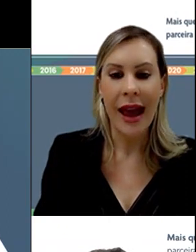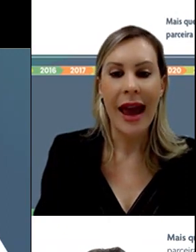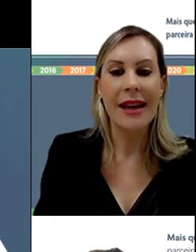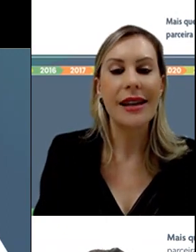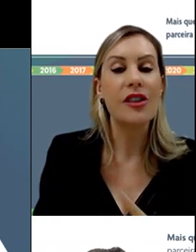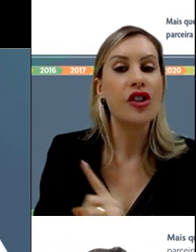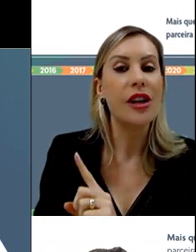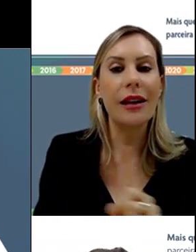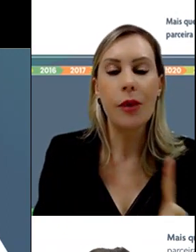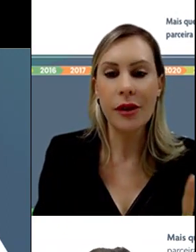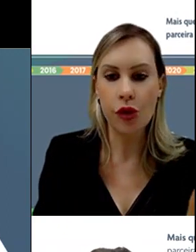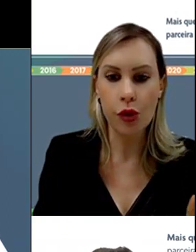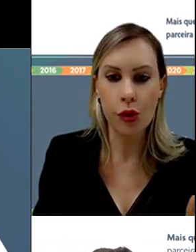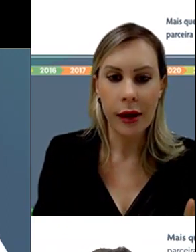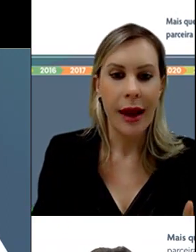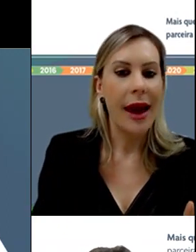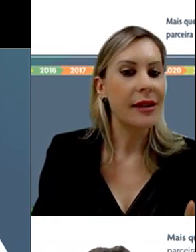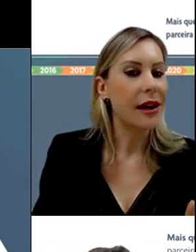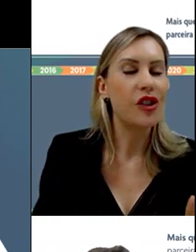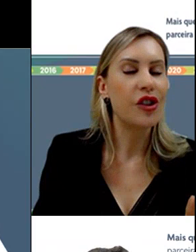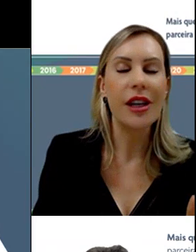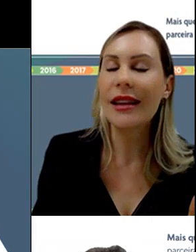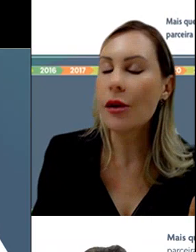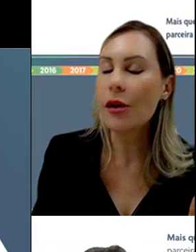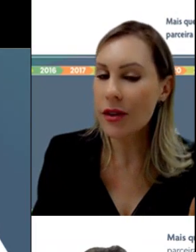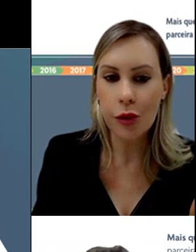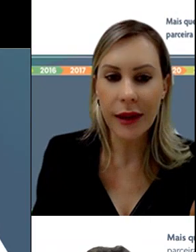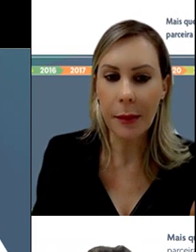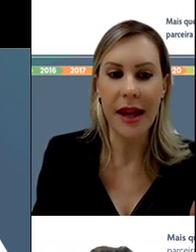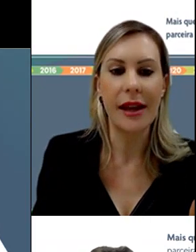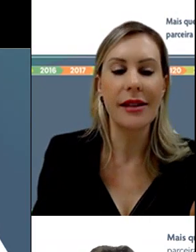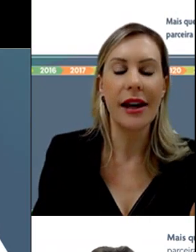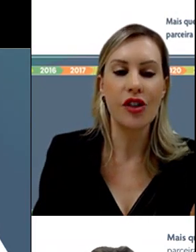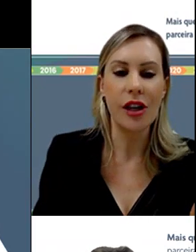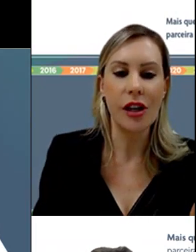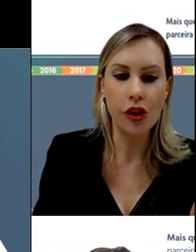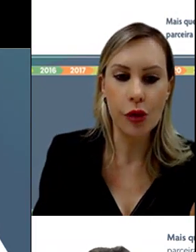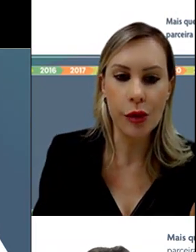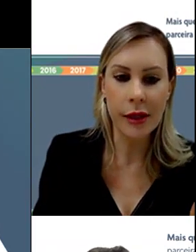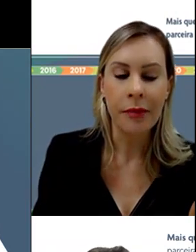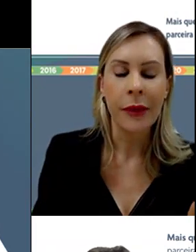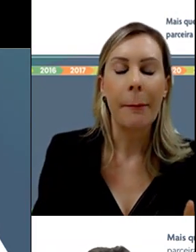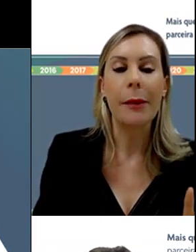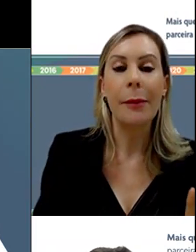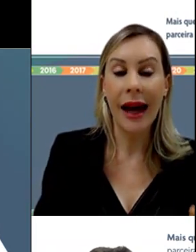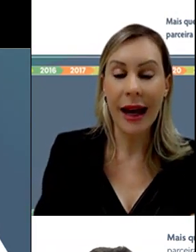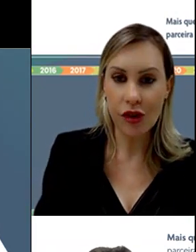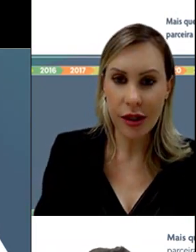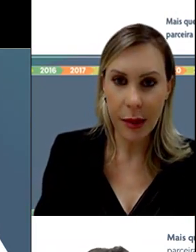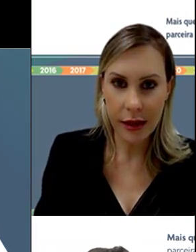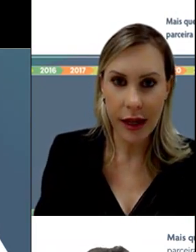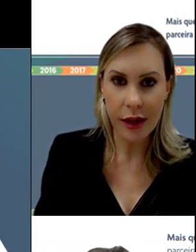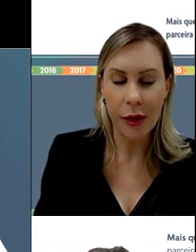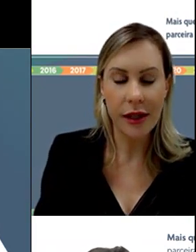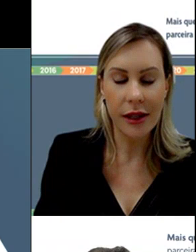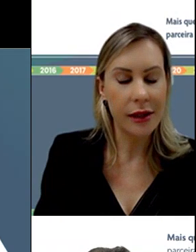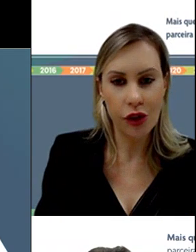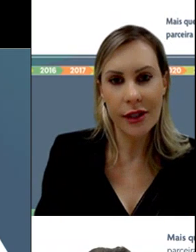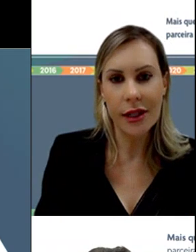12,94%. Essa caixinha não é sua, essa caixinha não é sua também. Essa caixinha a gente usa para pagar as